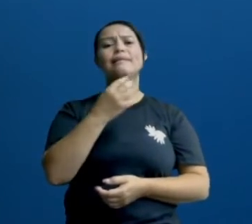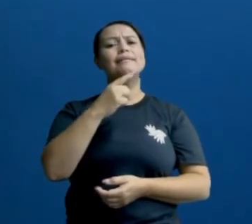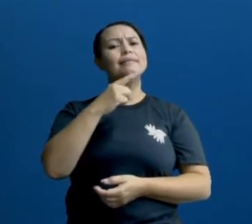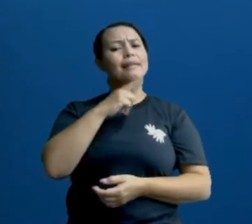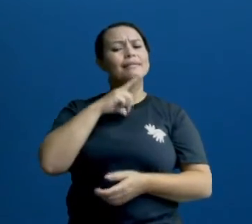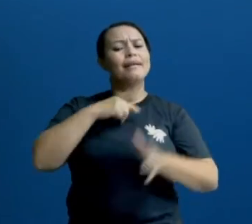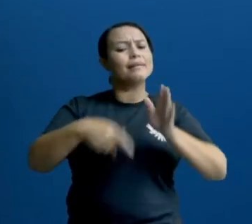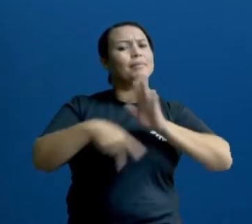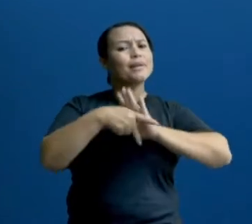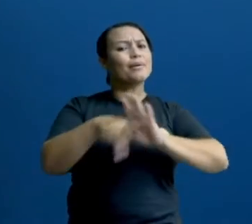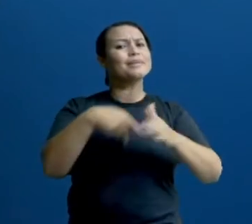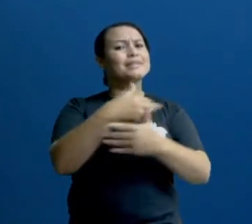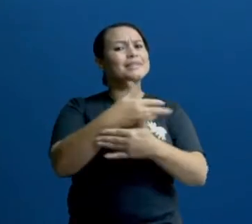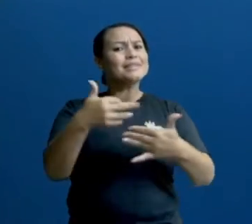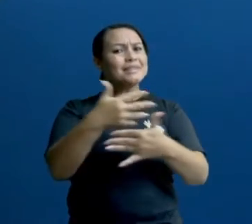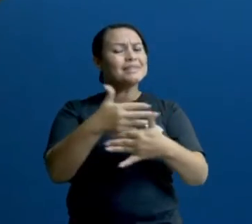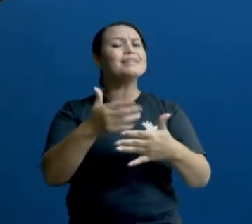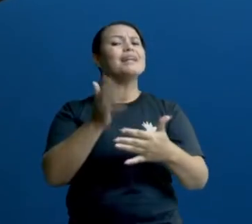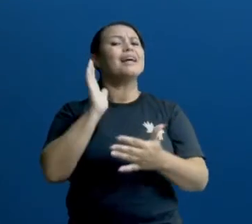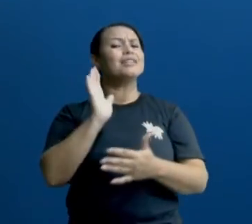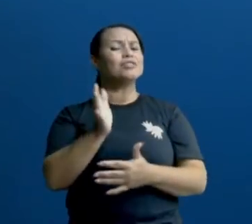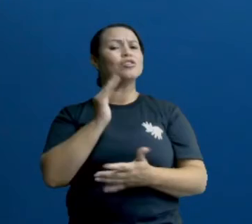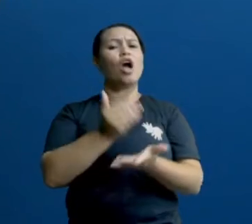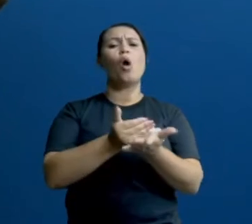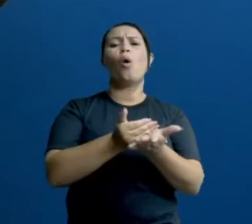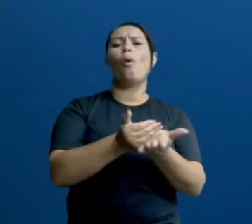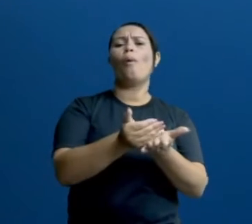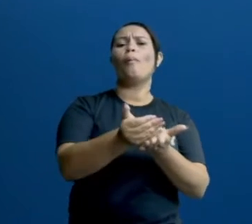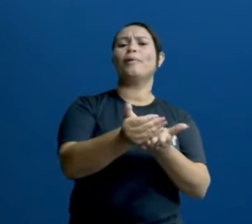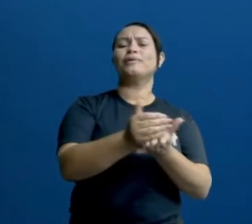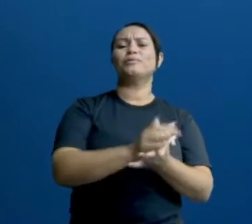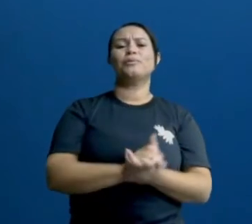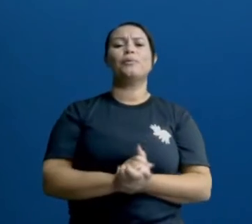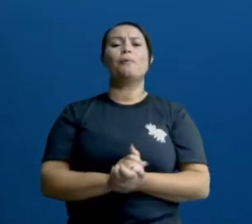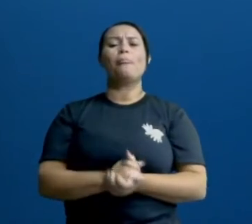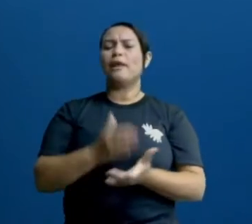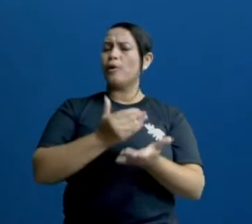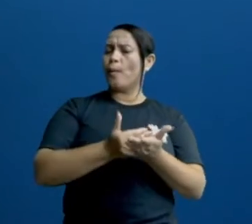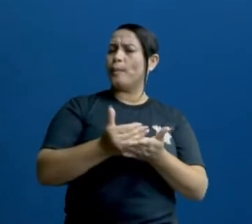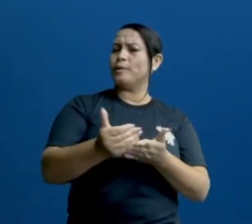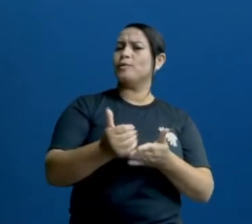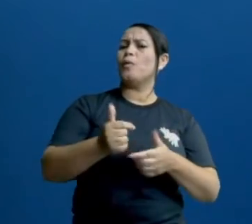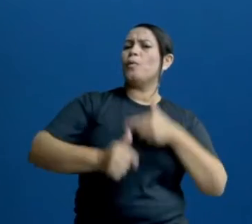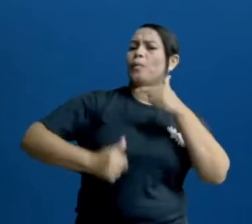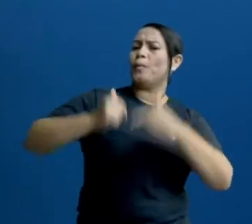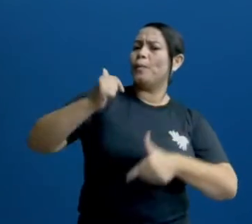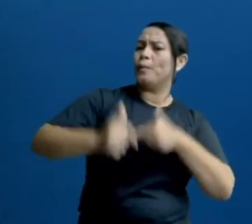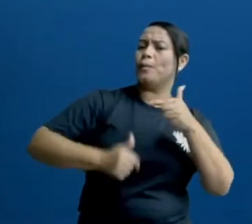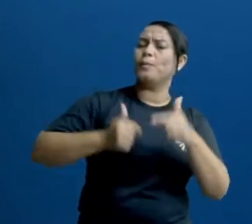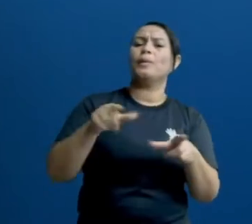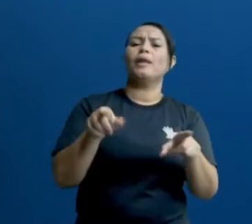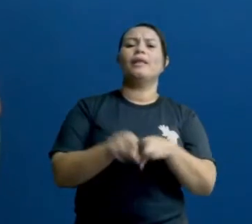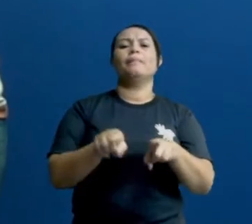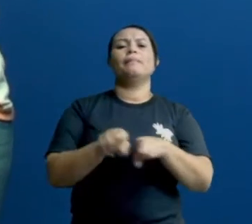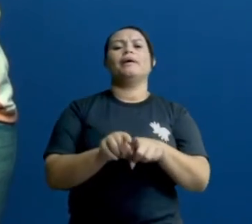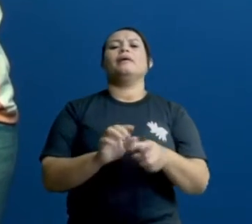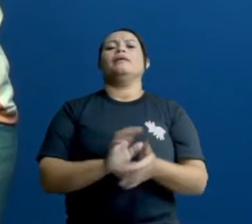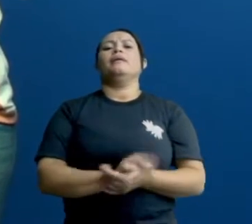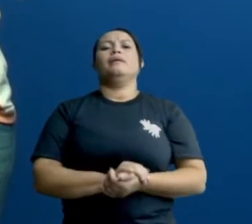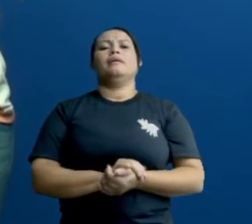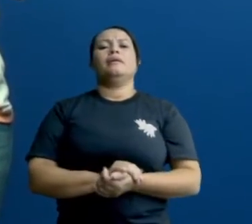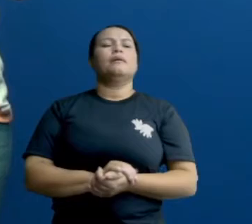nossa cidade, né? Nossa cidade ela já iniciou com luta, certo? Com